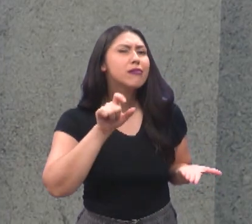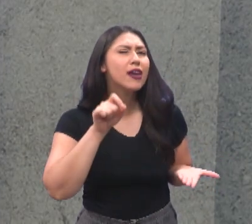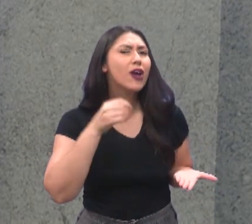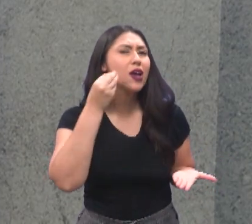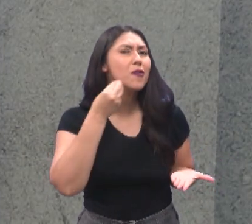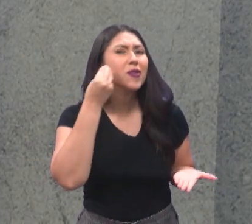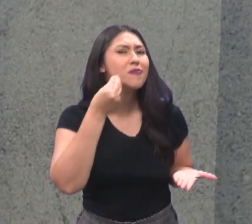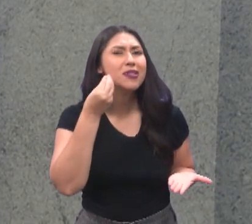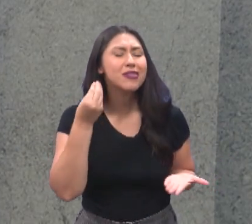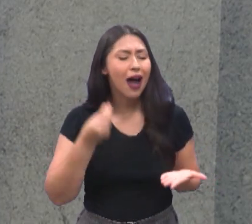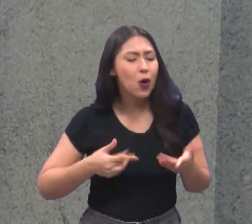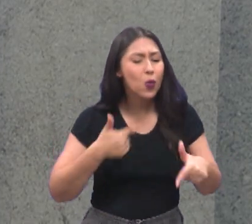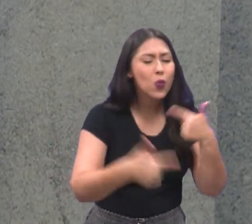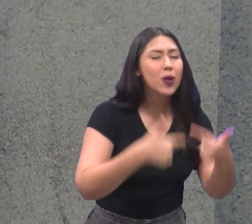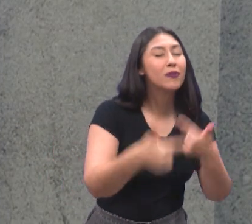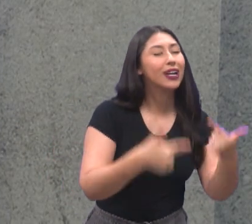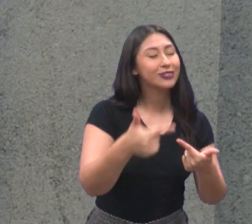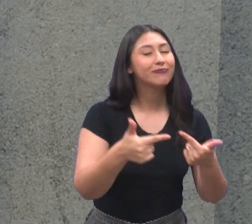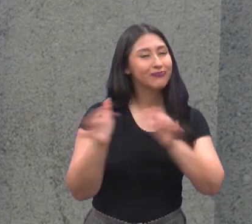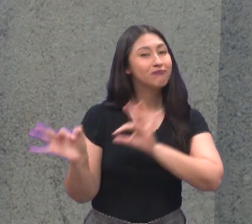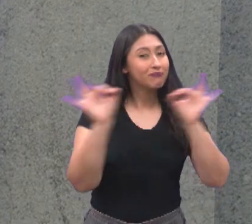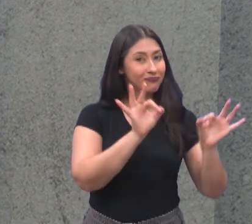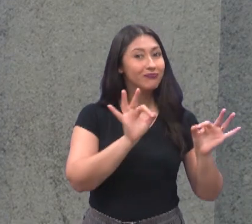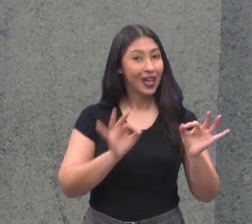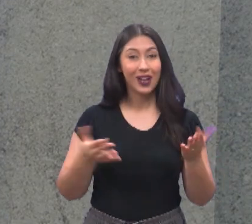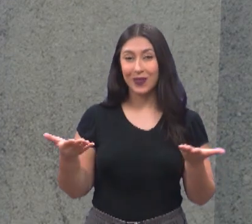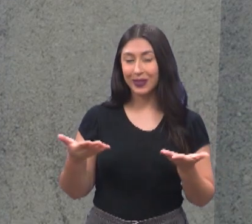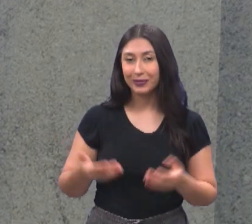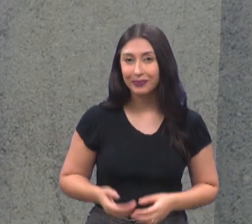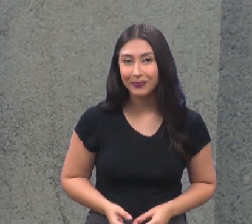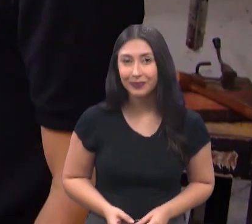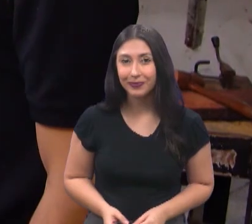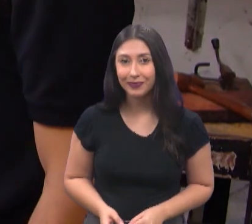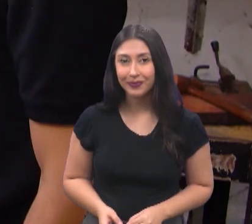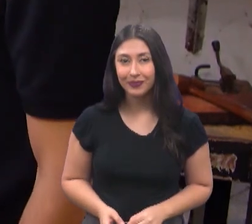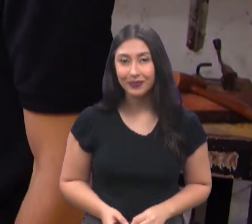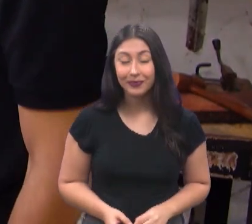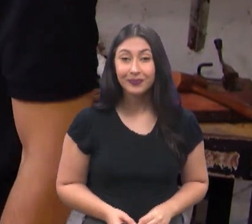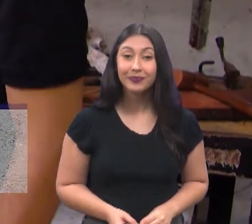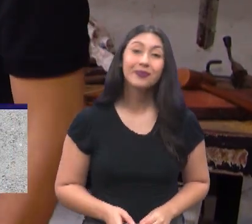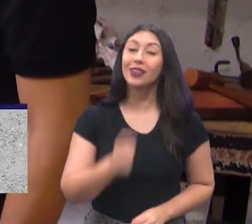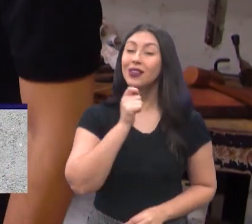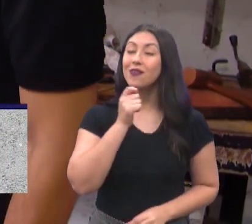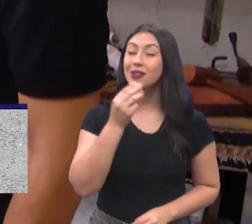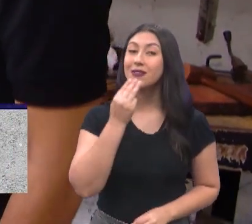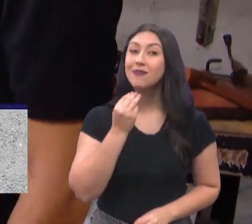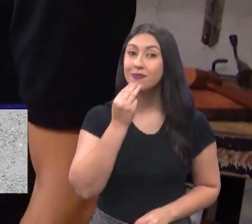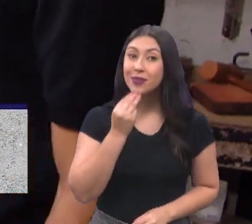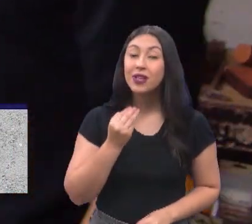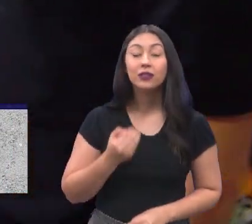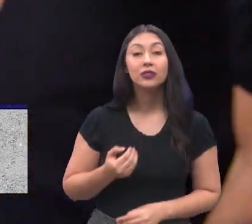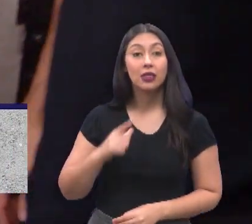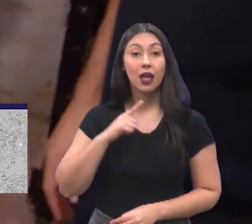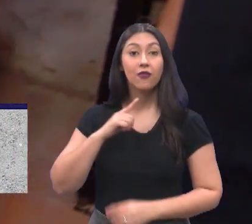metal, nós vamos ver no quadro Mercado na Prática. Olha só. O repórter Matheus Andrade contou com a